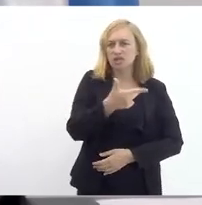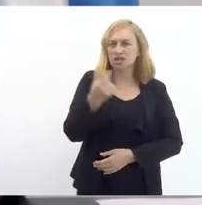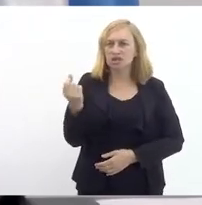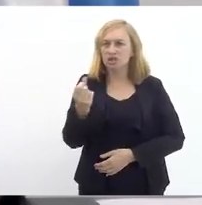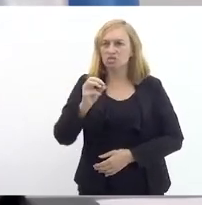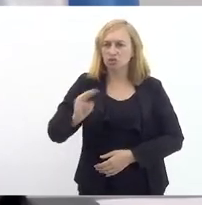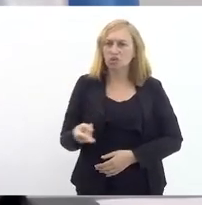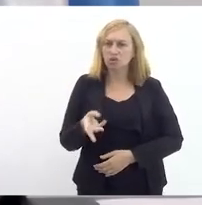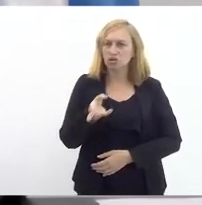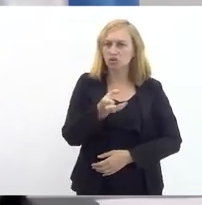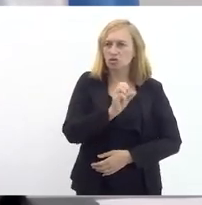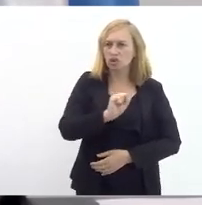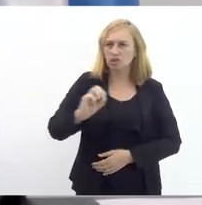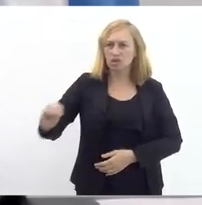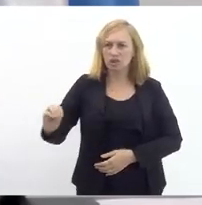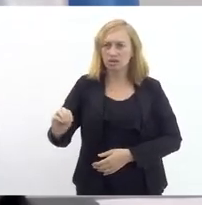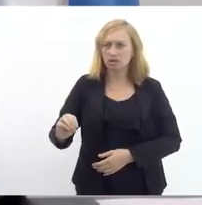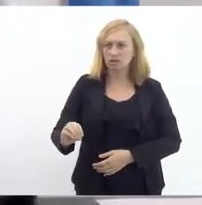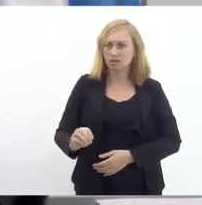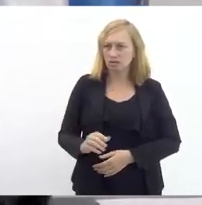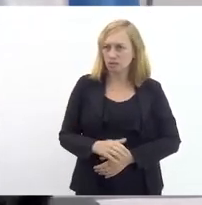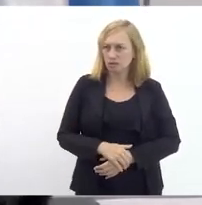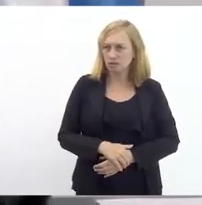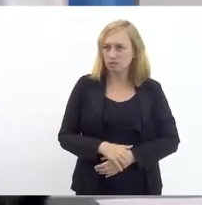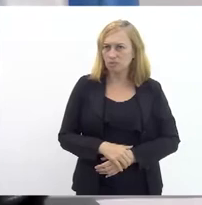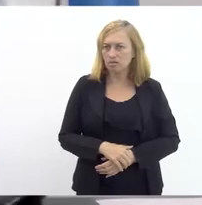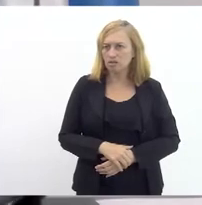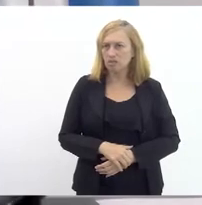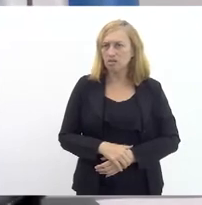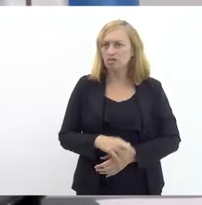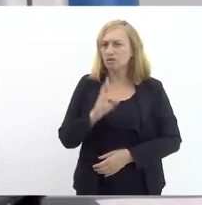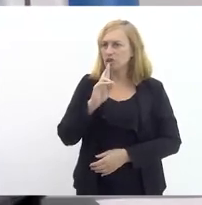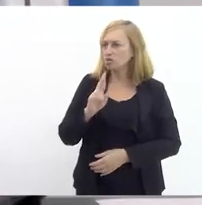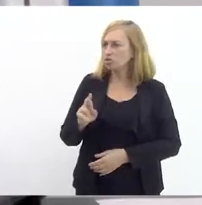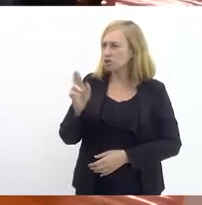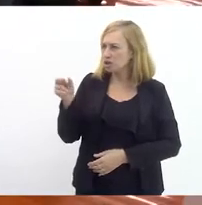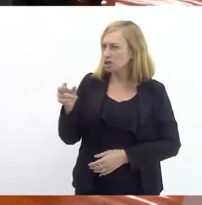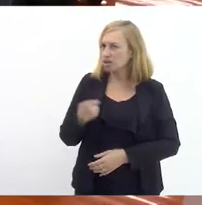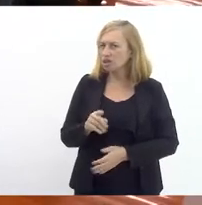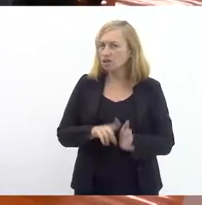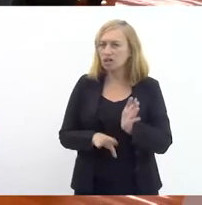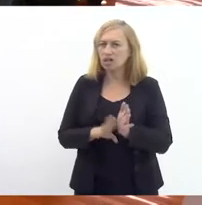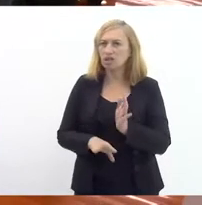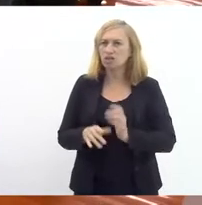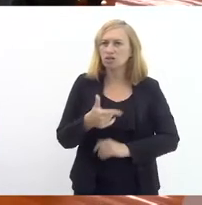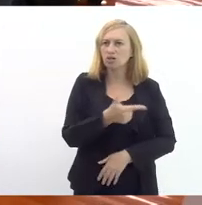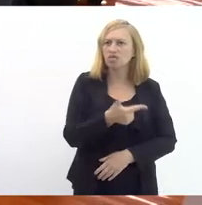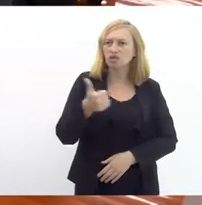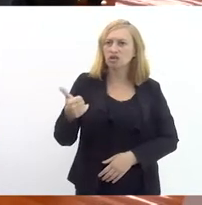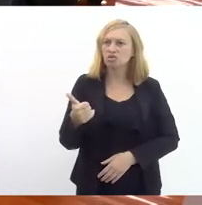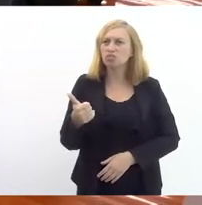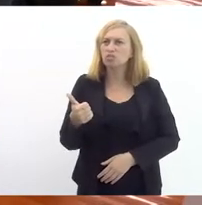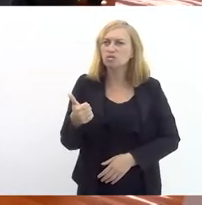Isso. Quanto foi gasto? Quanto percentual? Aí a Supervia deve responder, talvez, né? Percentual de 2021?